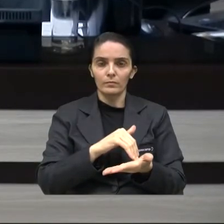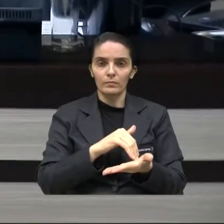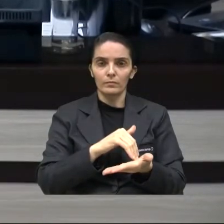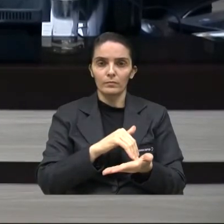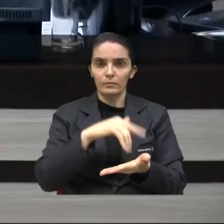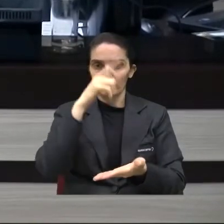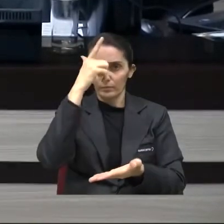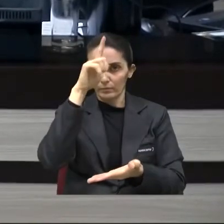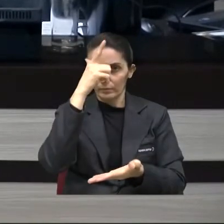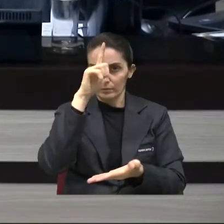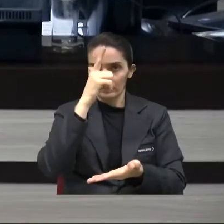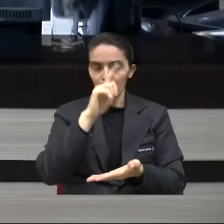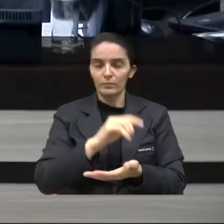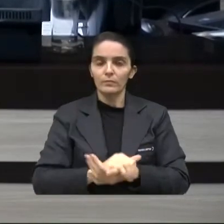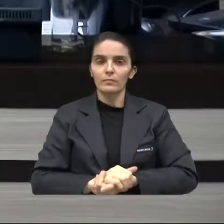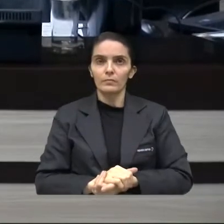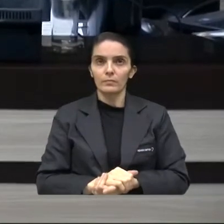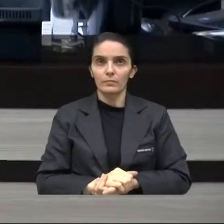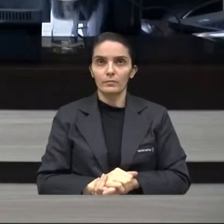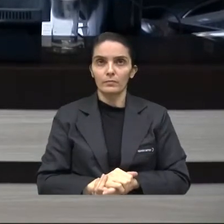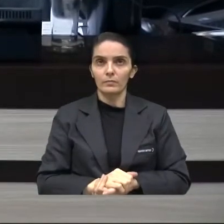Lemão.